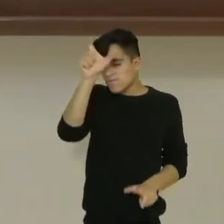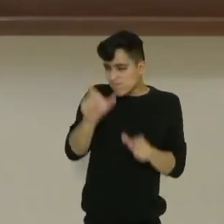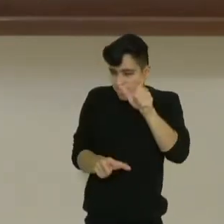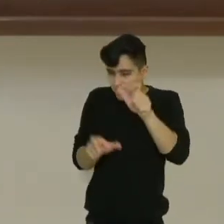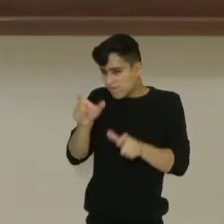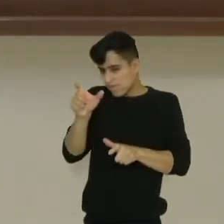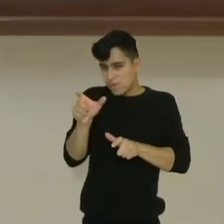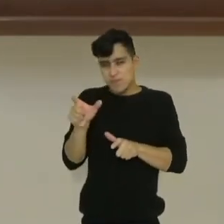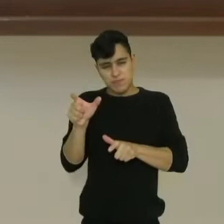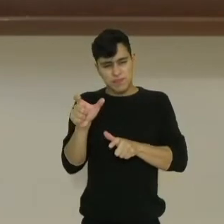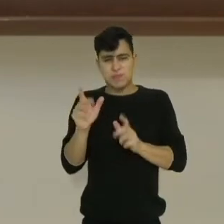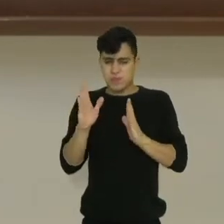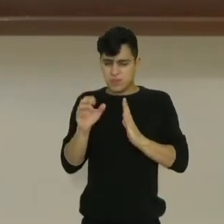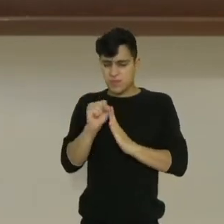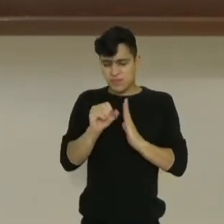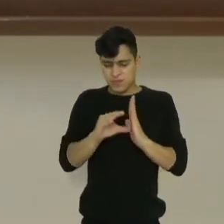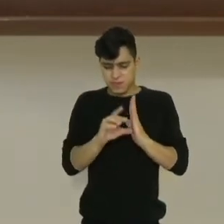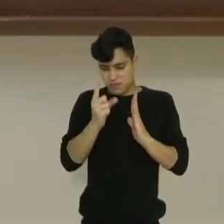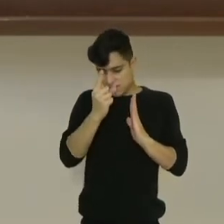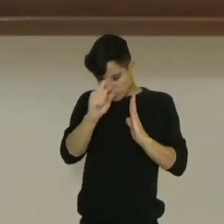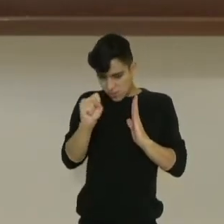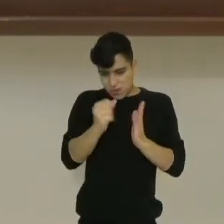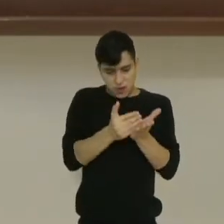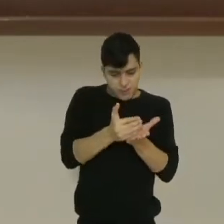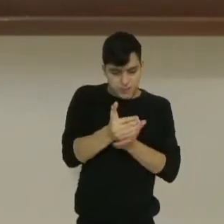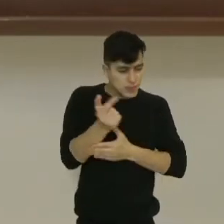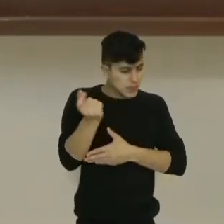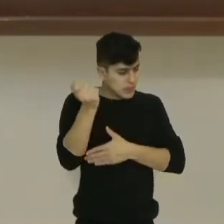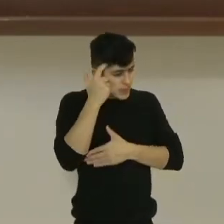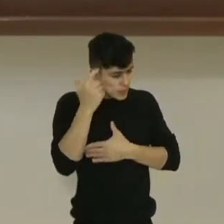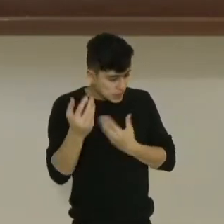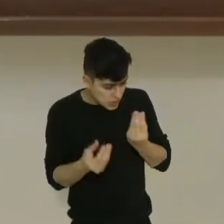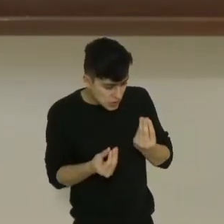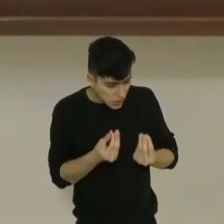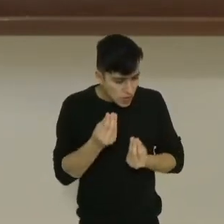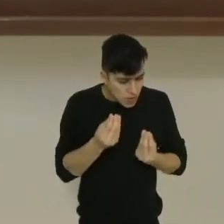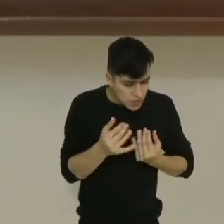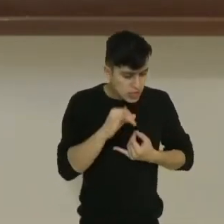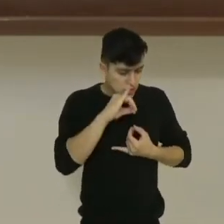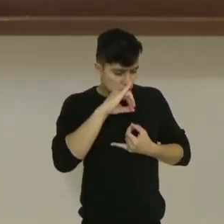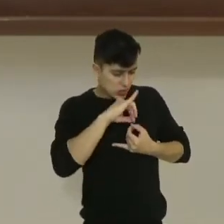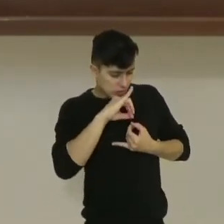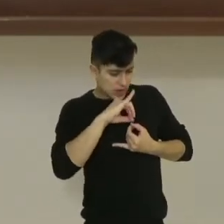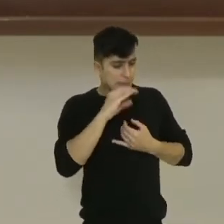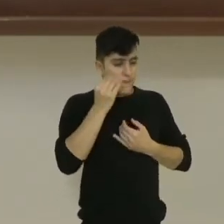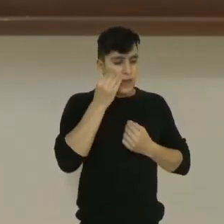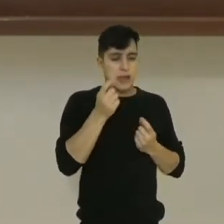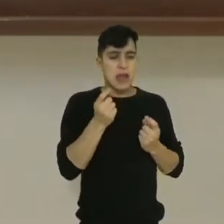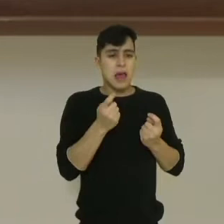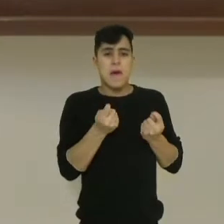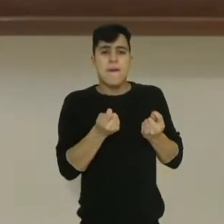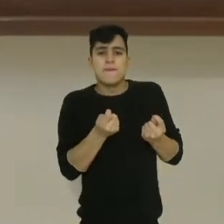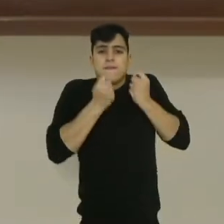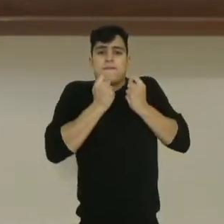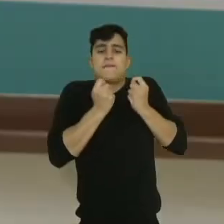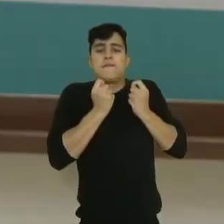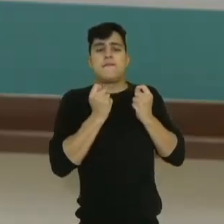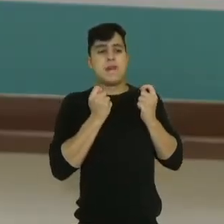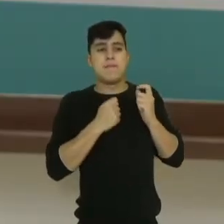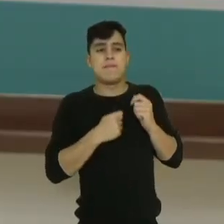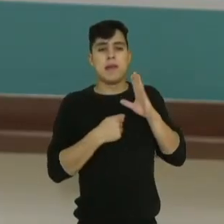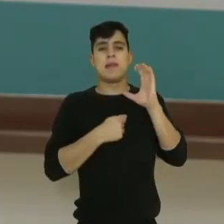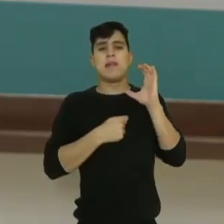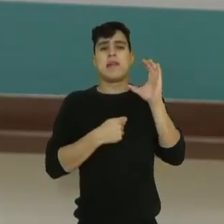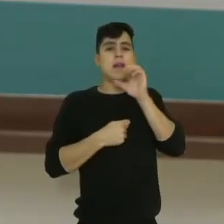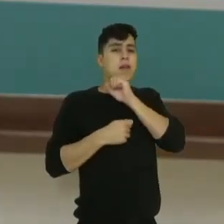processo, isso já século XVIII, começa a pensar em instrumentos para tentar otimizar ou tornar mais